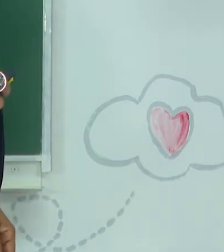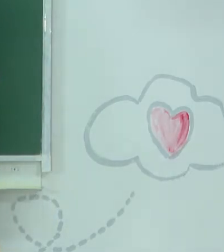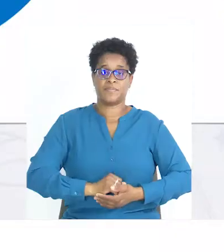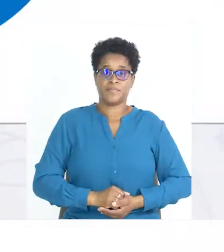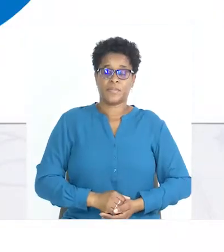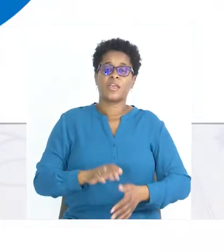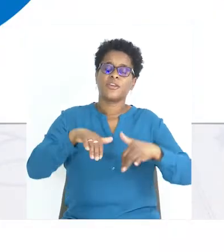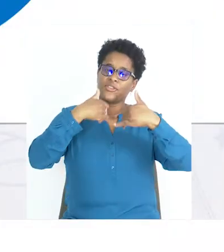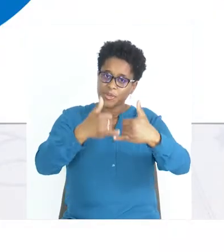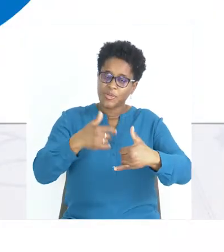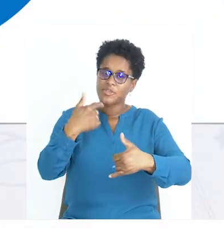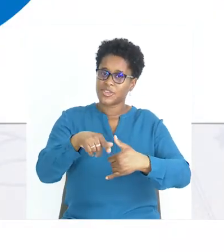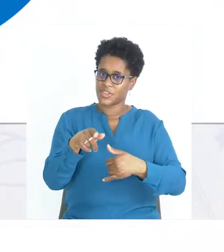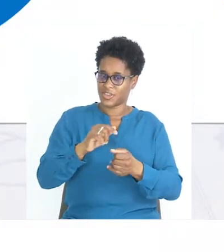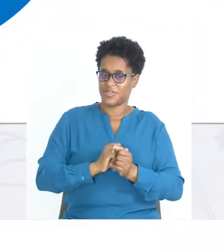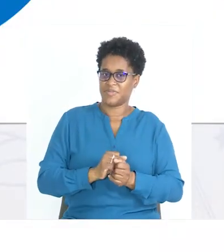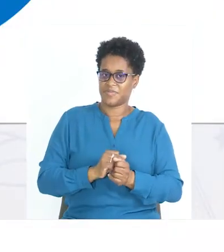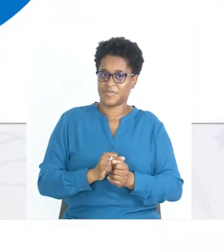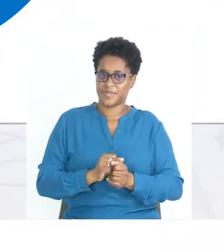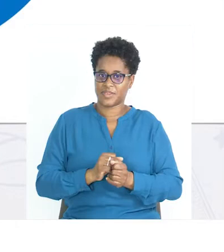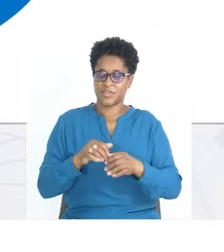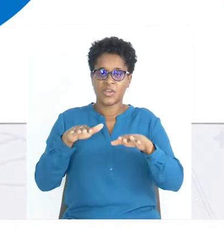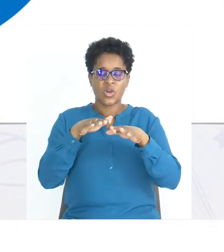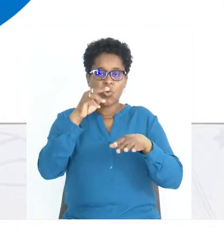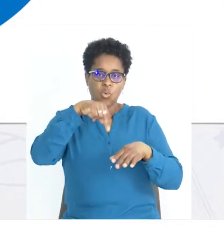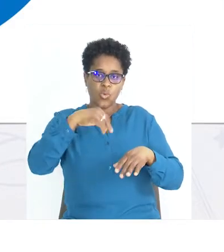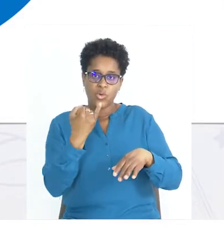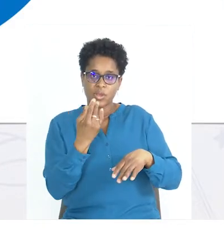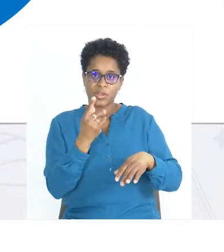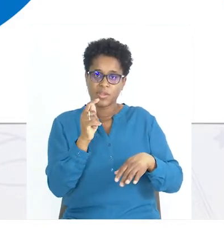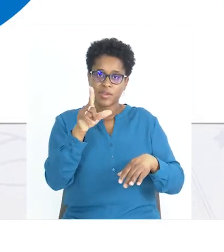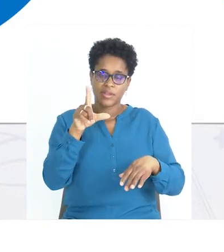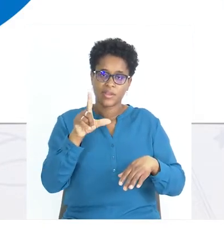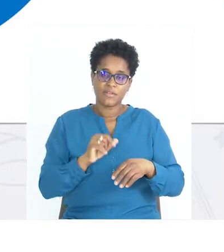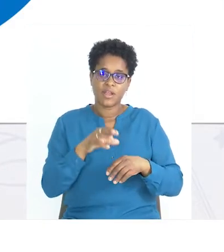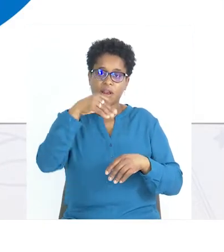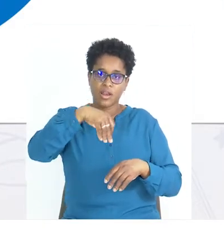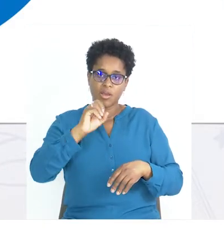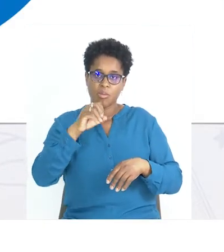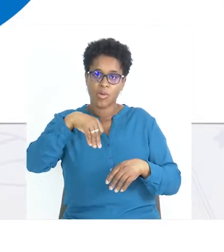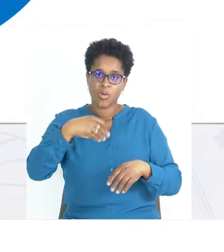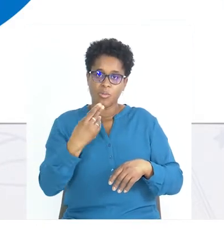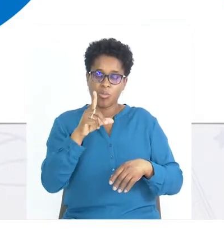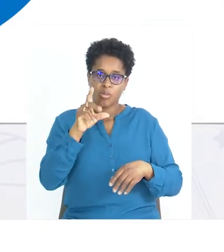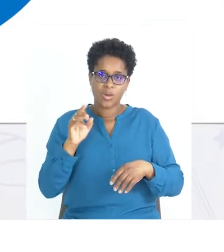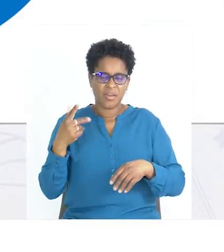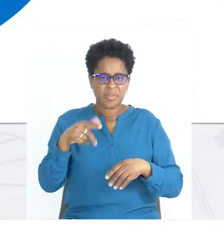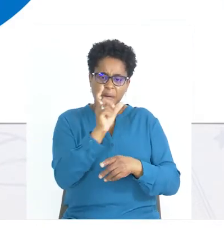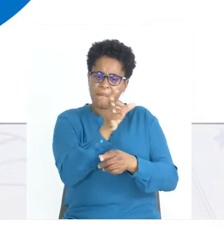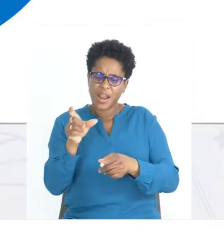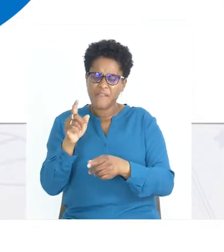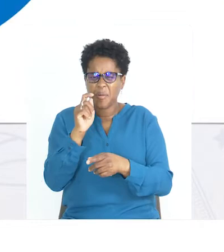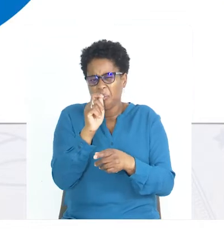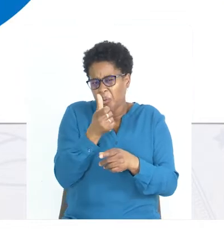familiar. E depois temos aquilo que é o nível popular. Traz um vocabulário muito escasso,